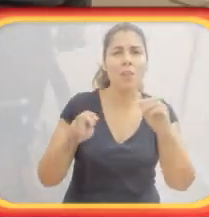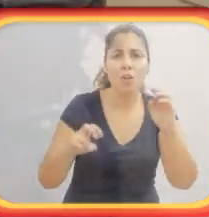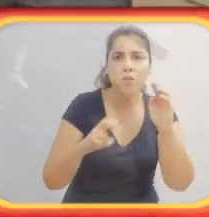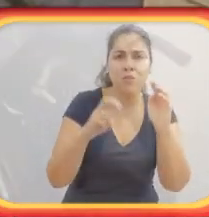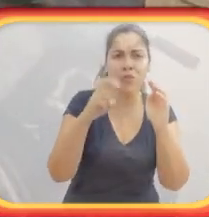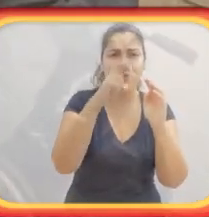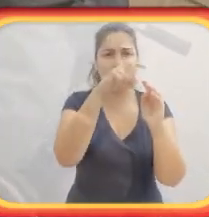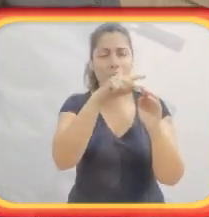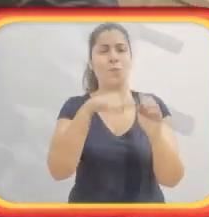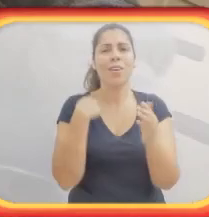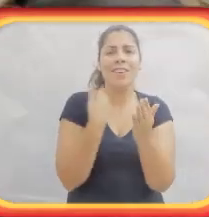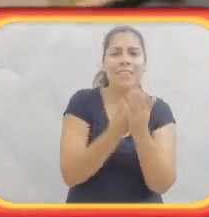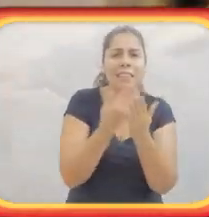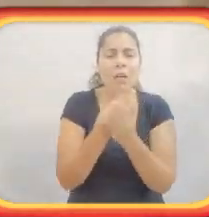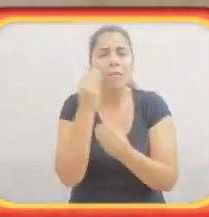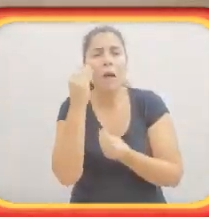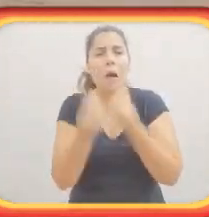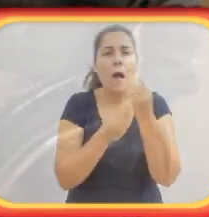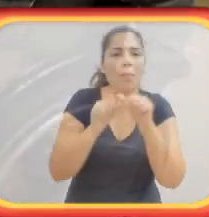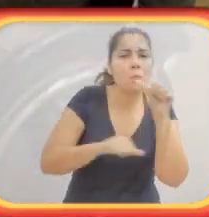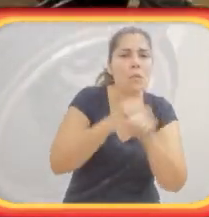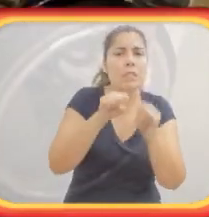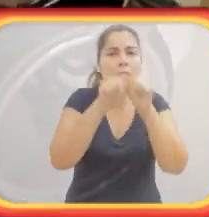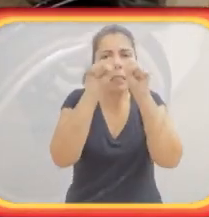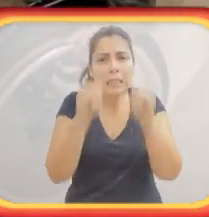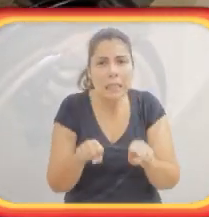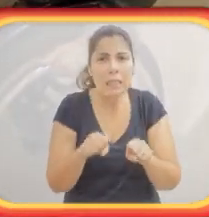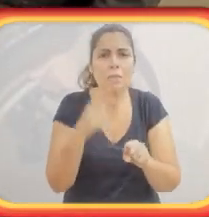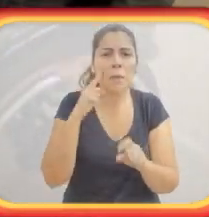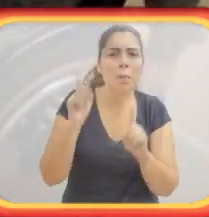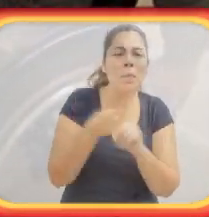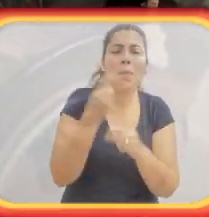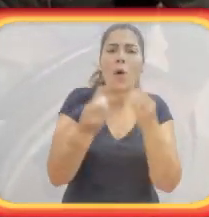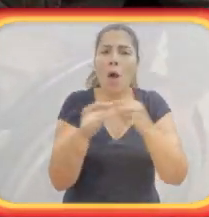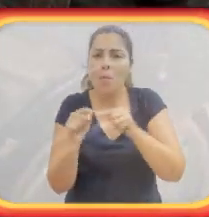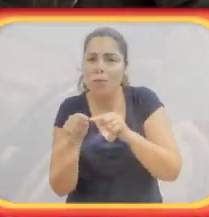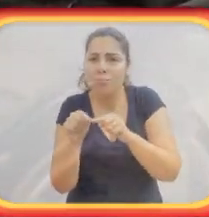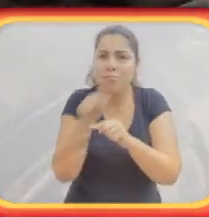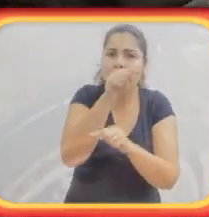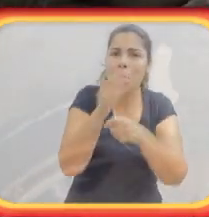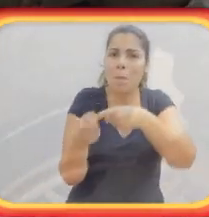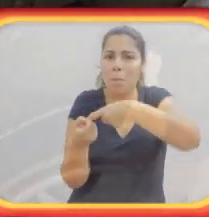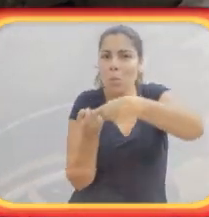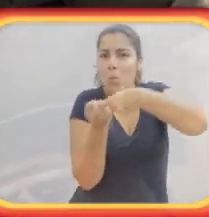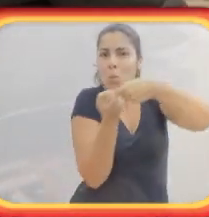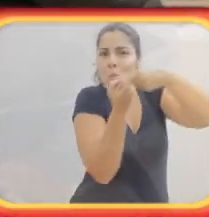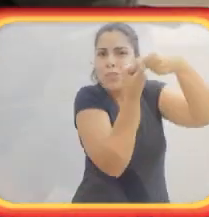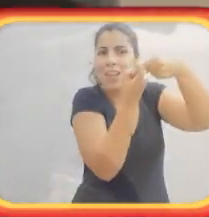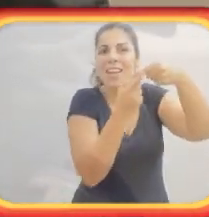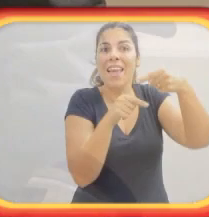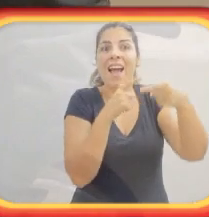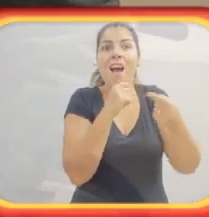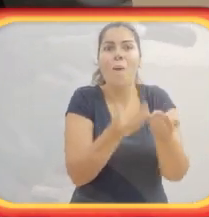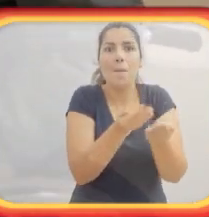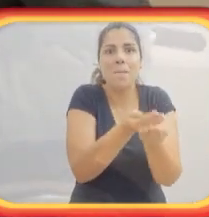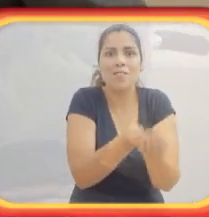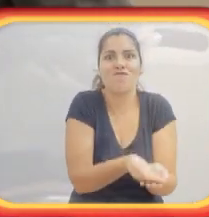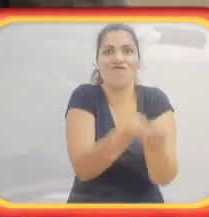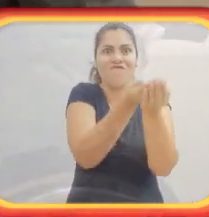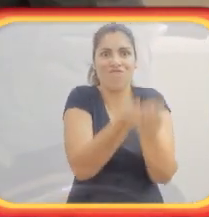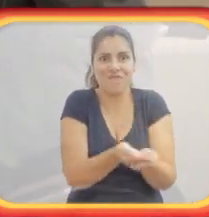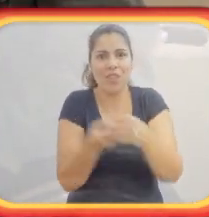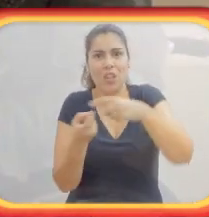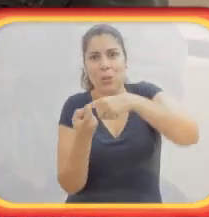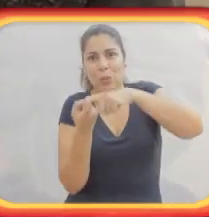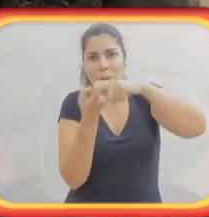de cada um dos elevadores. Esta maquete foi construída em 1892, quando